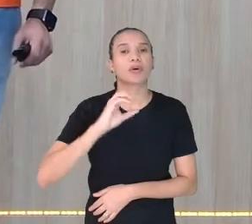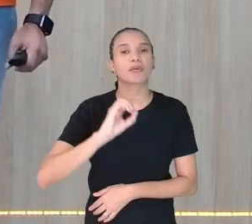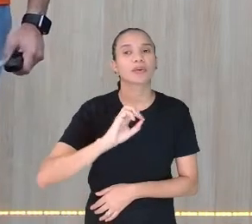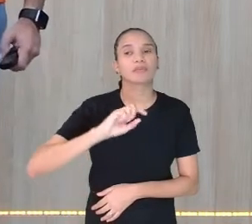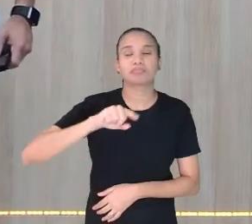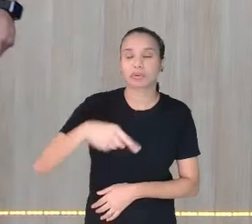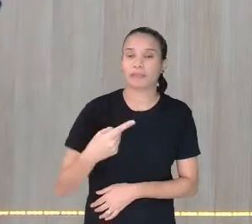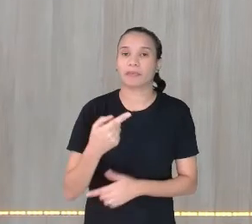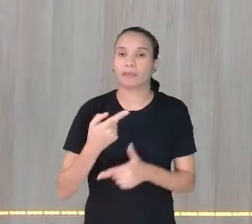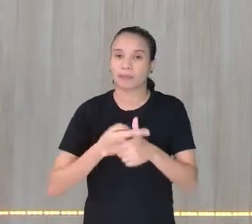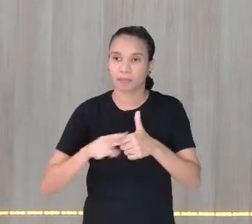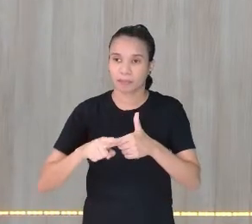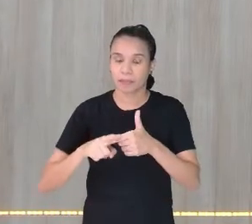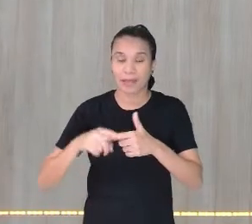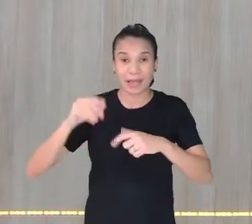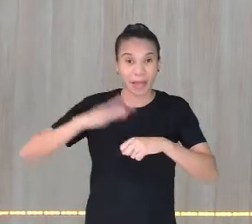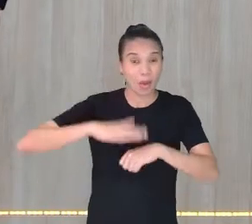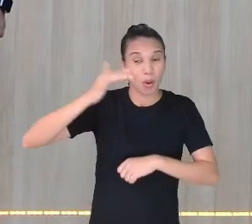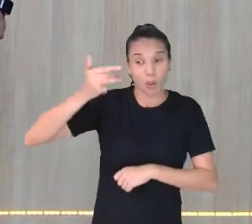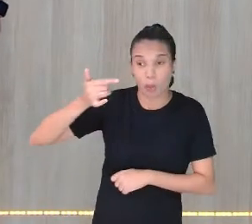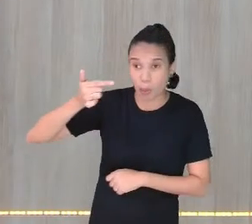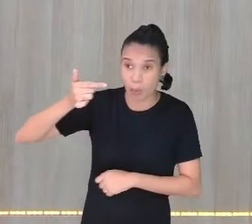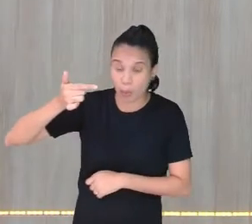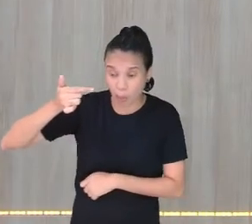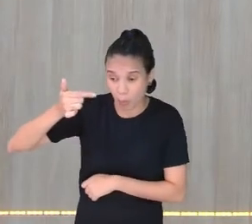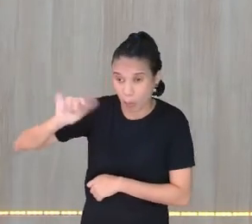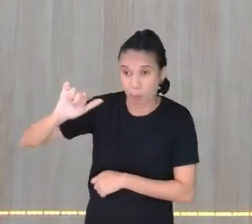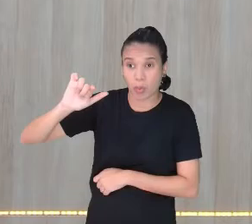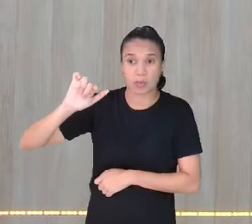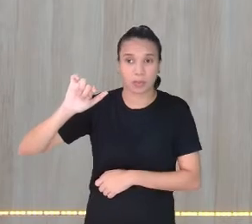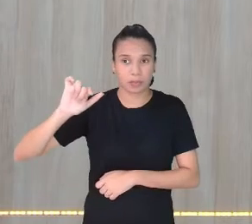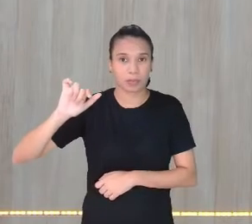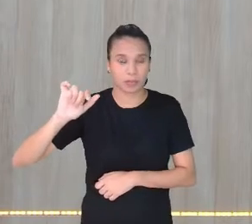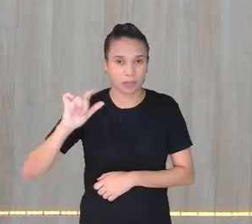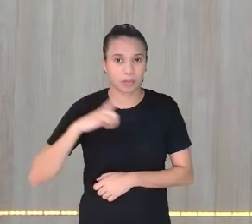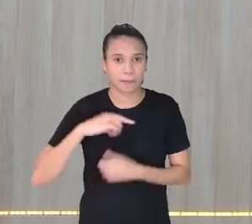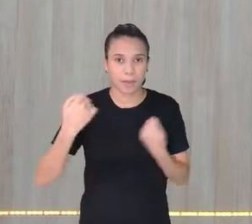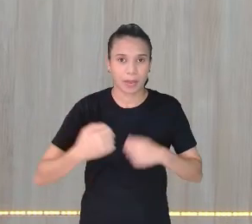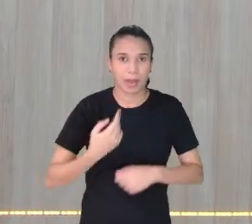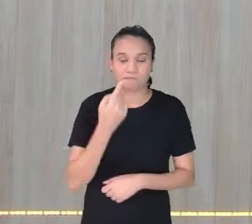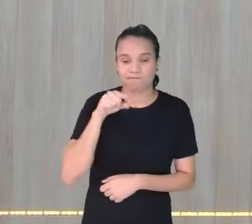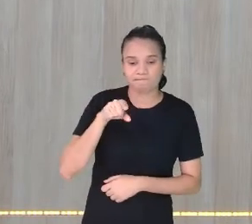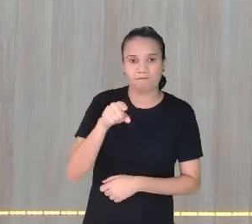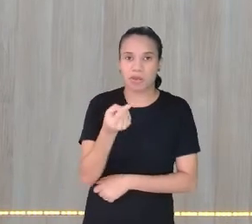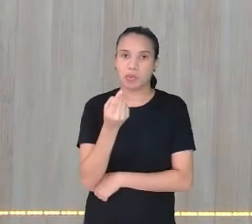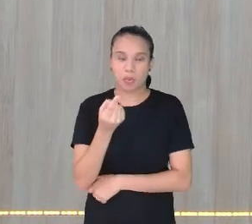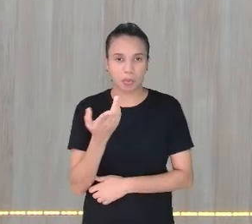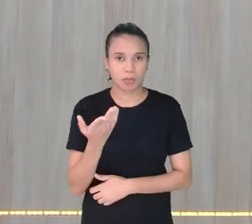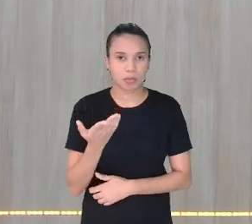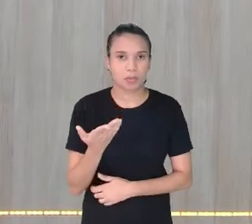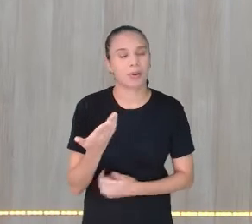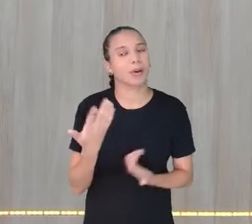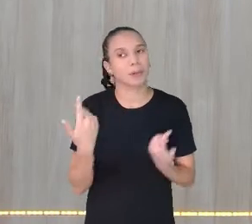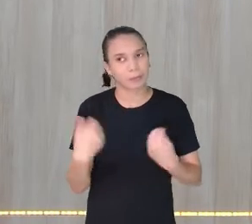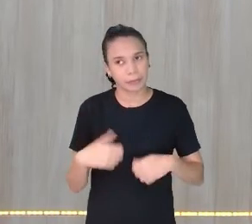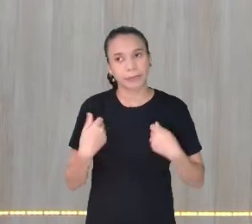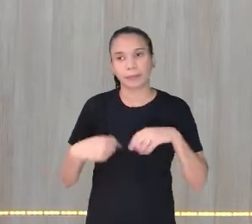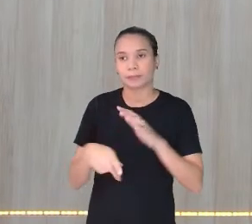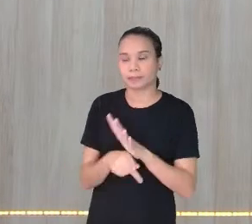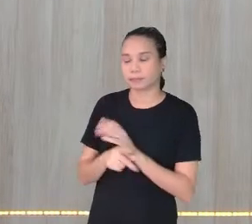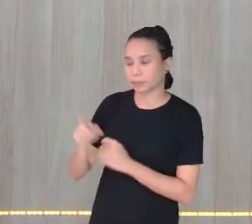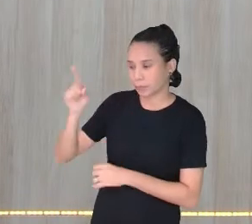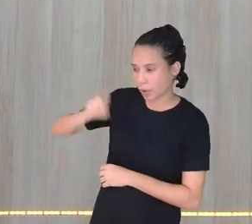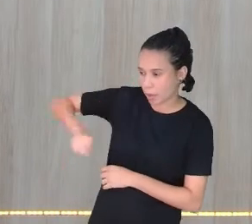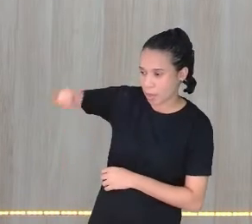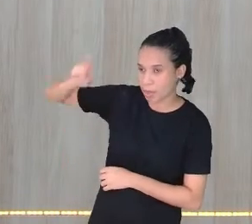divide. Se eu colocasse mais outro zero aqui, do lado do 100, tornando o número 1000, aí você ia colocar